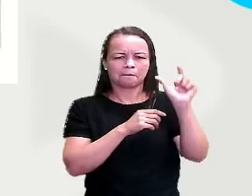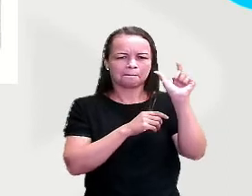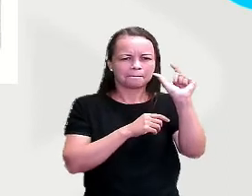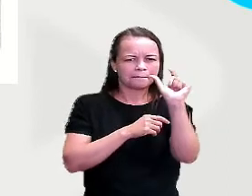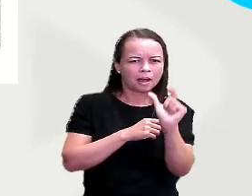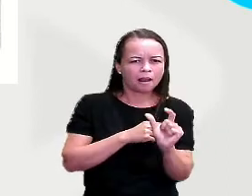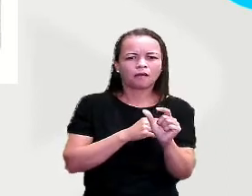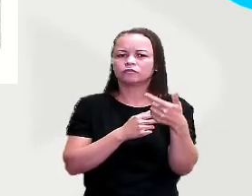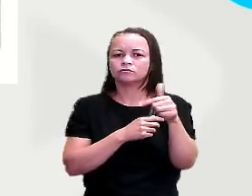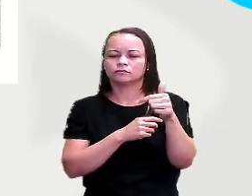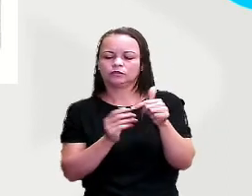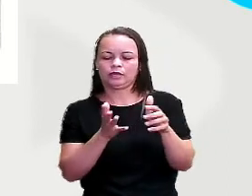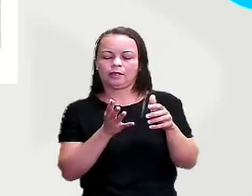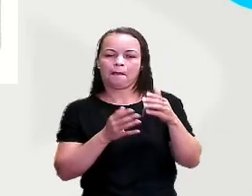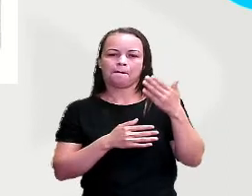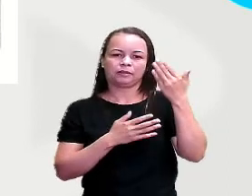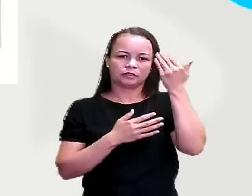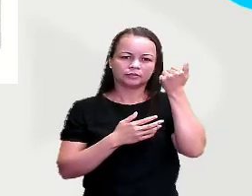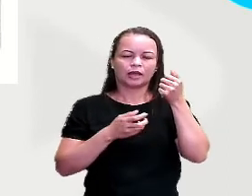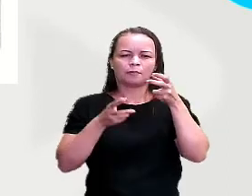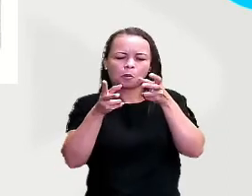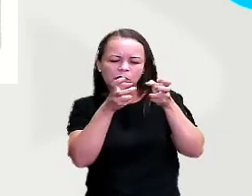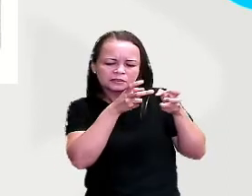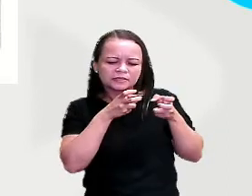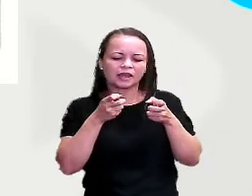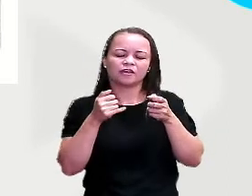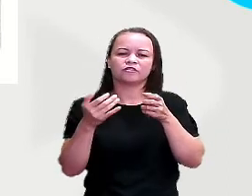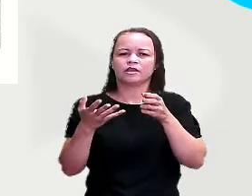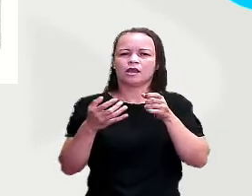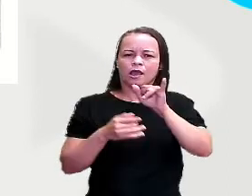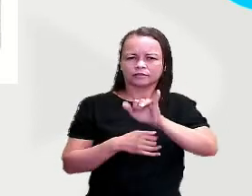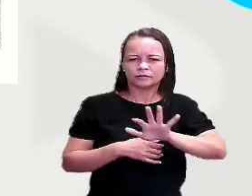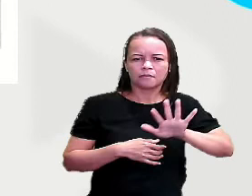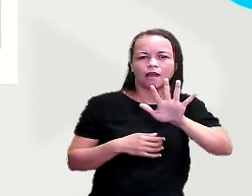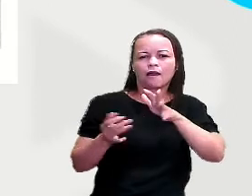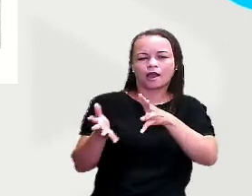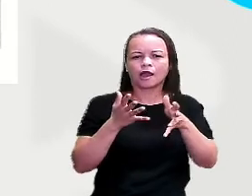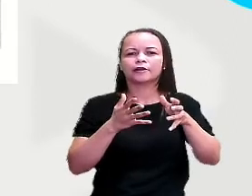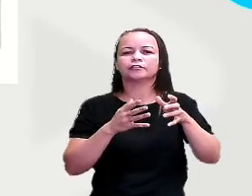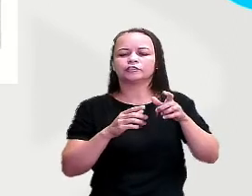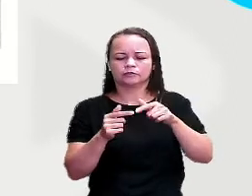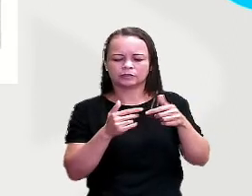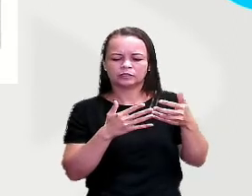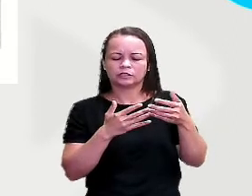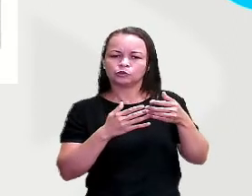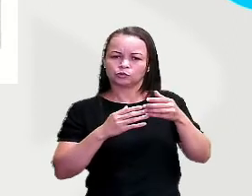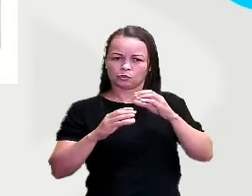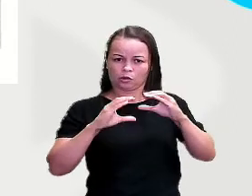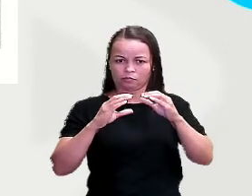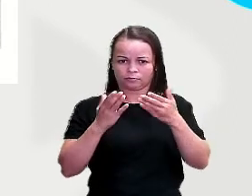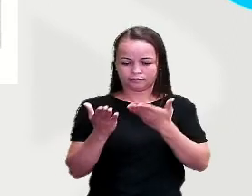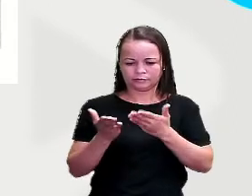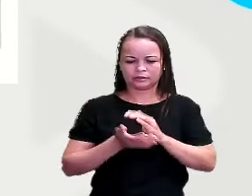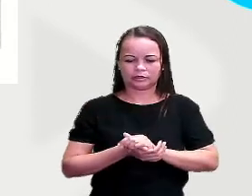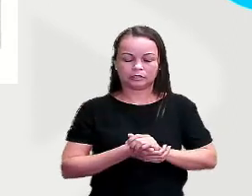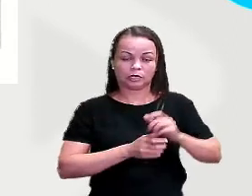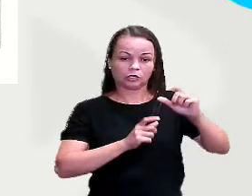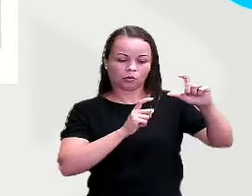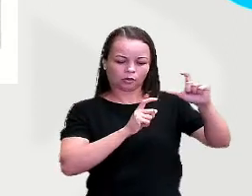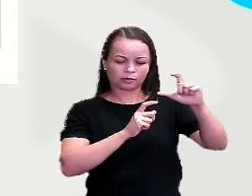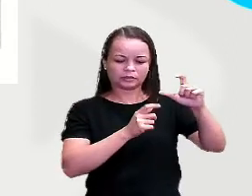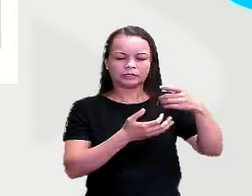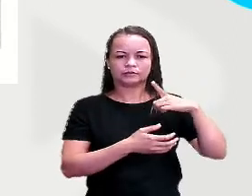tudo o que acontece ali, a expressão dos personagens, né? Os elementos comunicativos. Então, no primeiro quadrinho vem